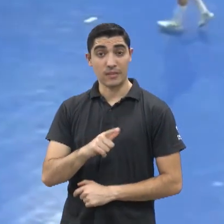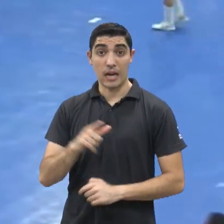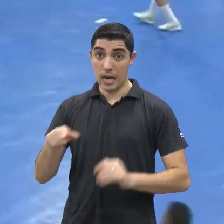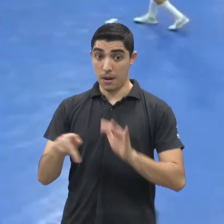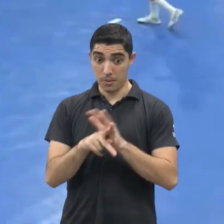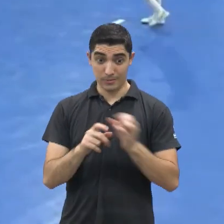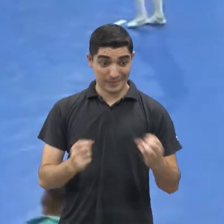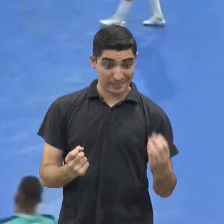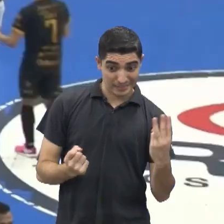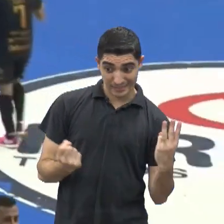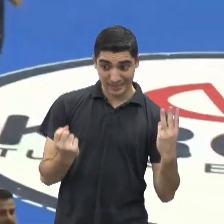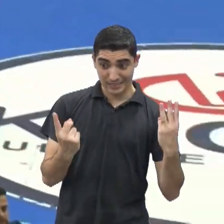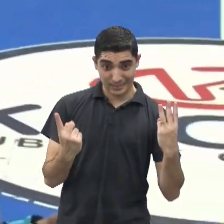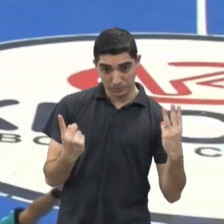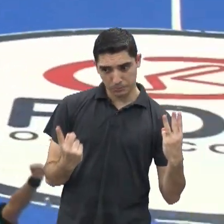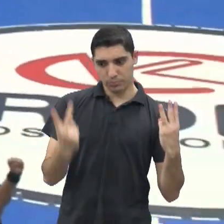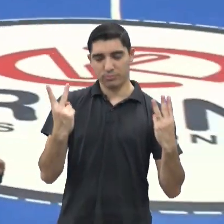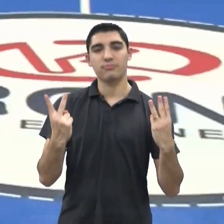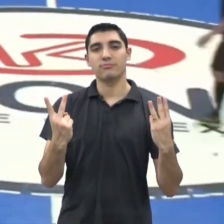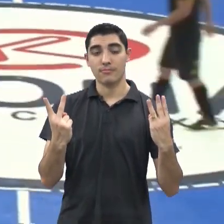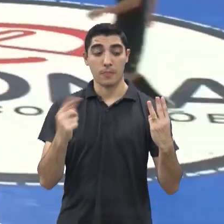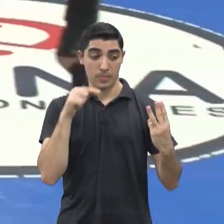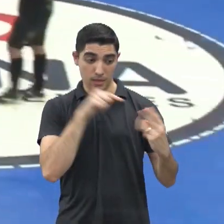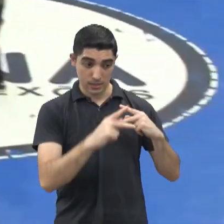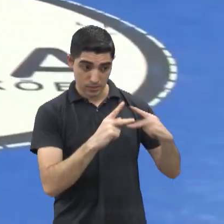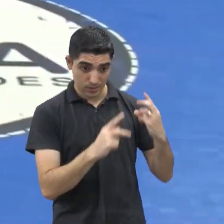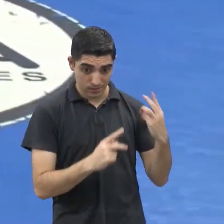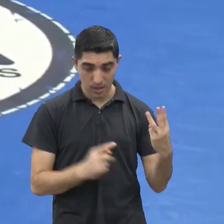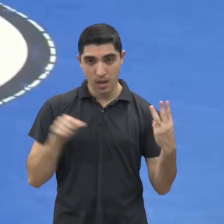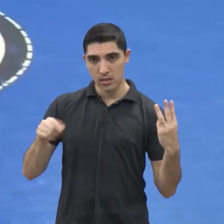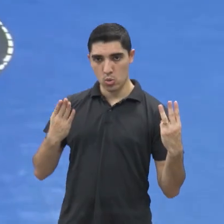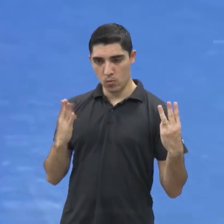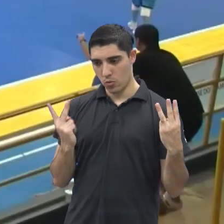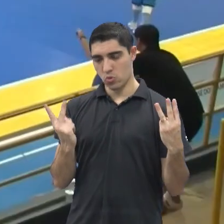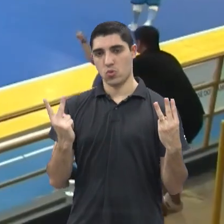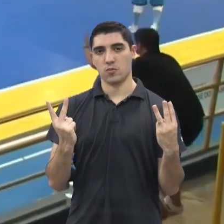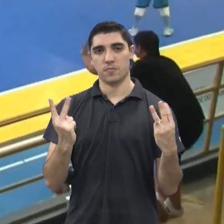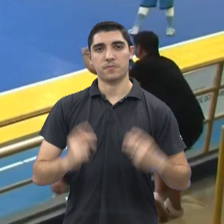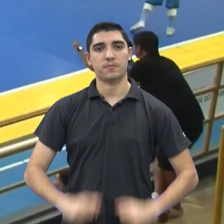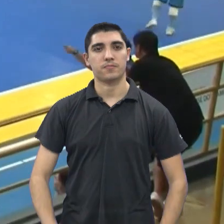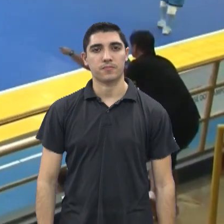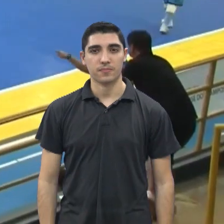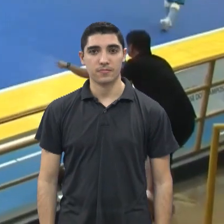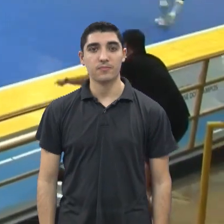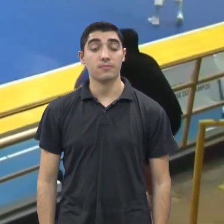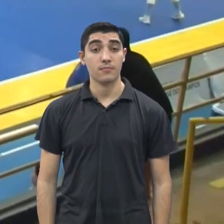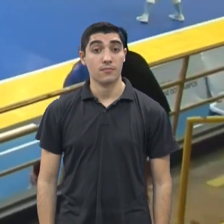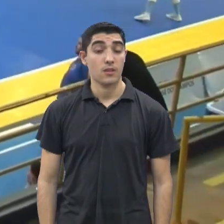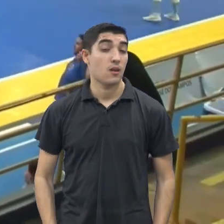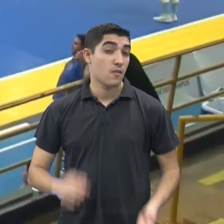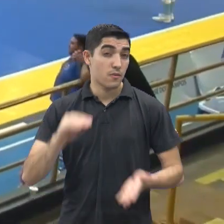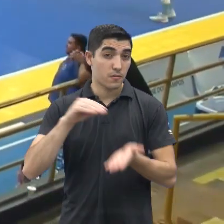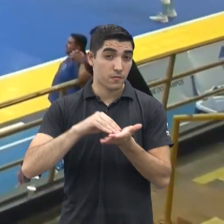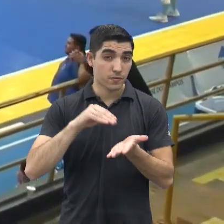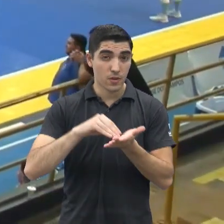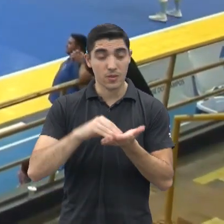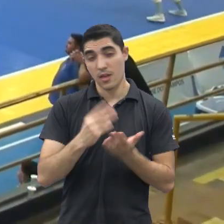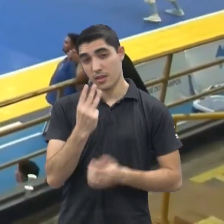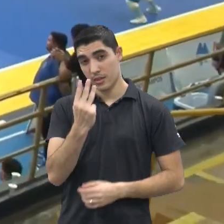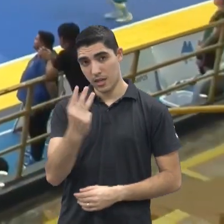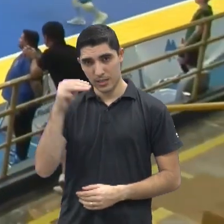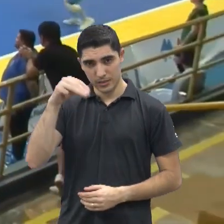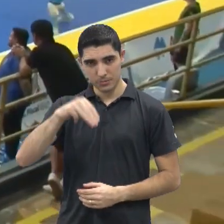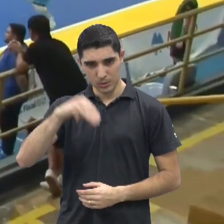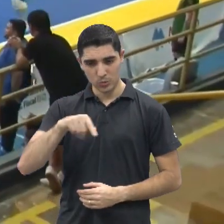Tubarão com gol de Murilo. São José 3, Tubarão 2. Restando pouco mais de 3 para o fim da primeira